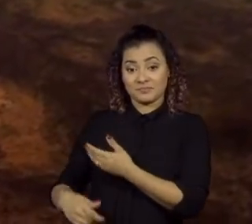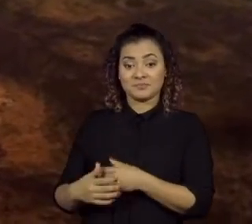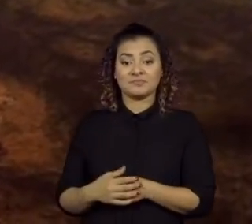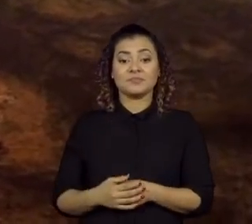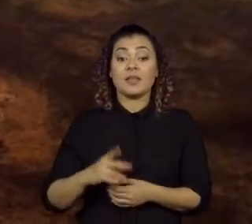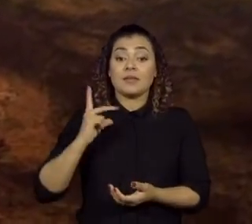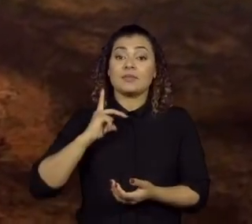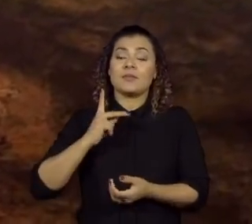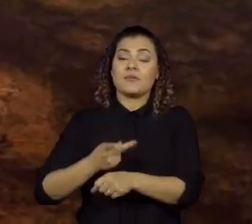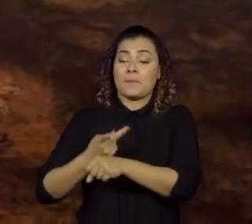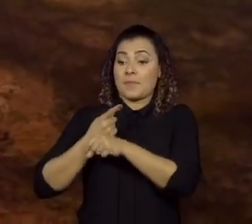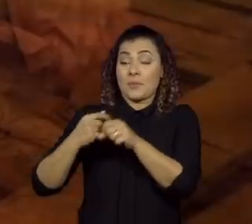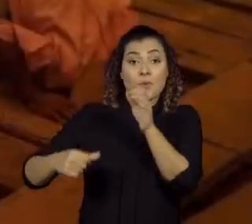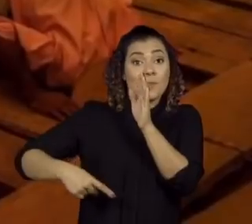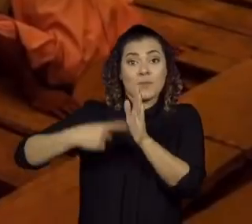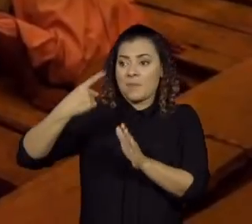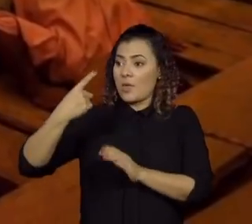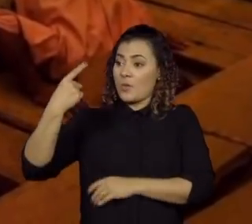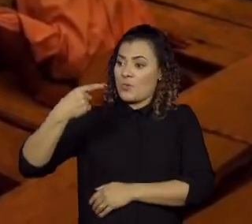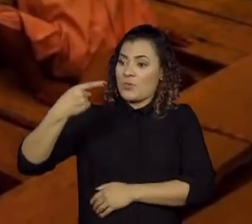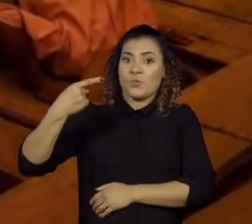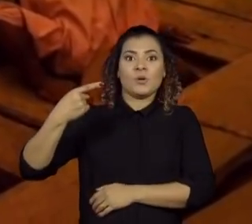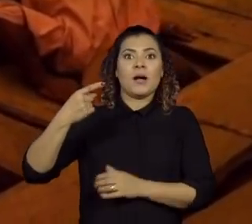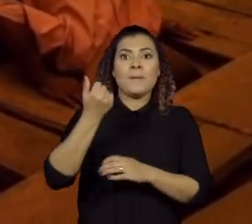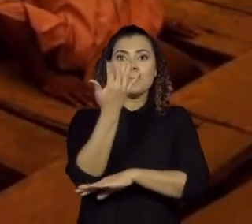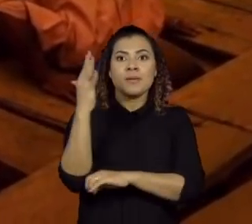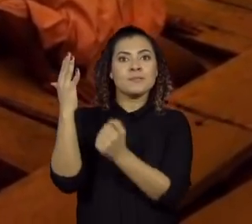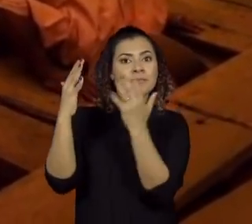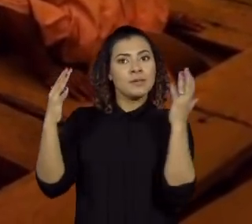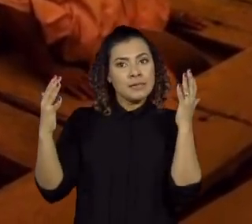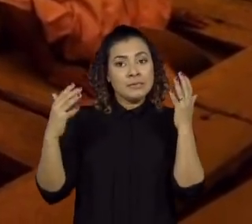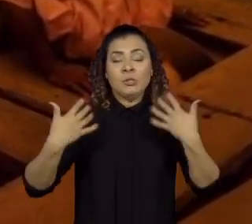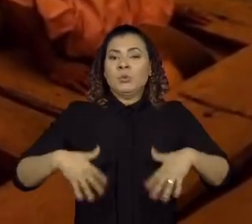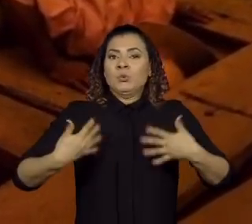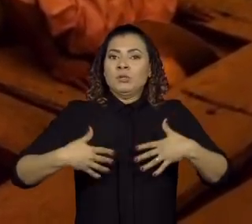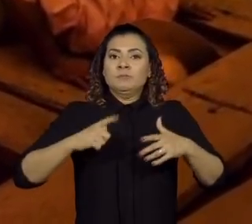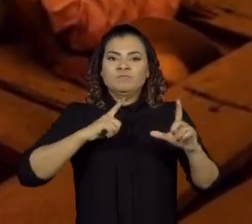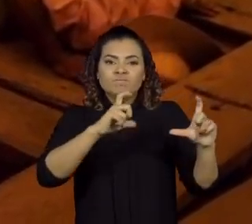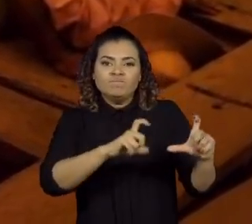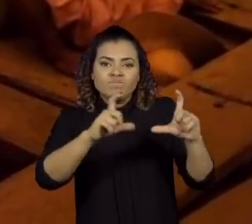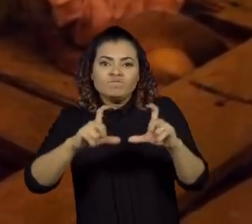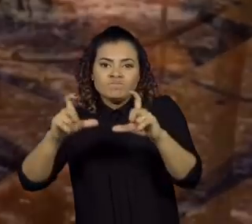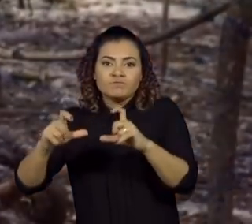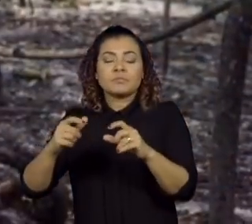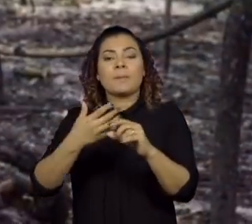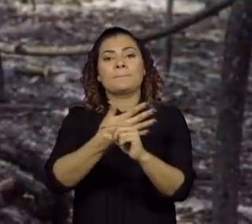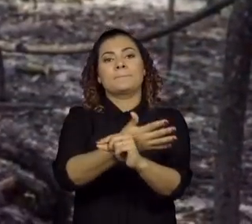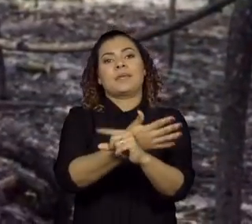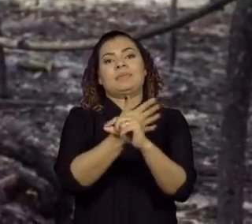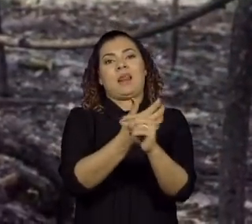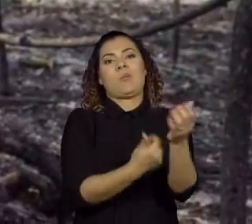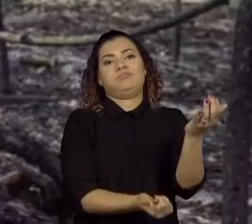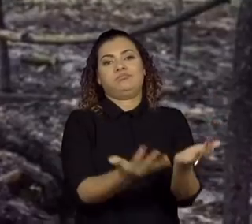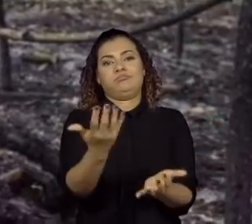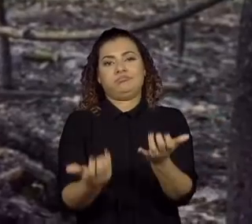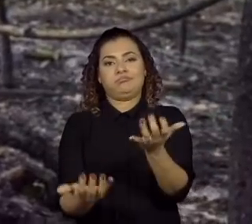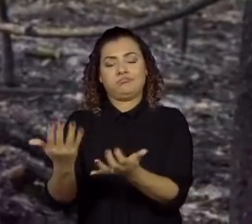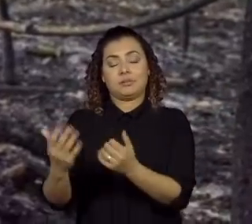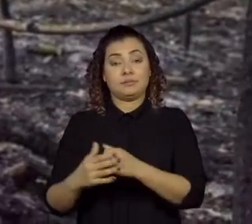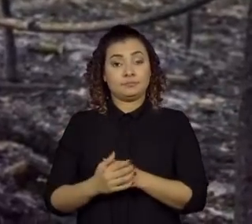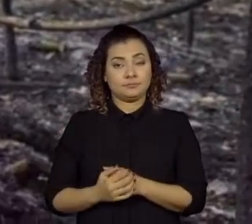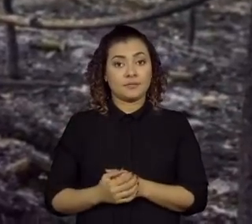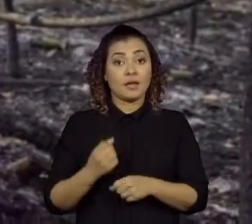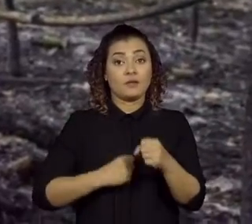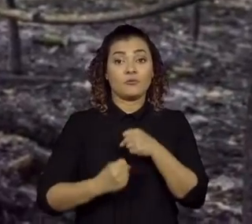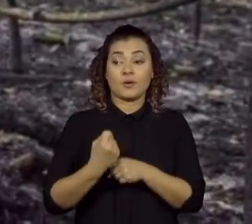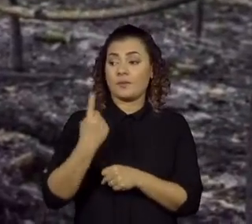ganhou o primeiro lugar na categoria Meio Ambiente com a série de fotos Pantanal em Chamas, produzida no